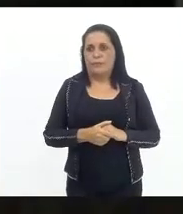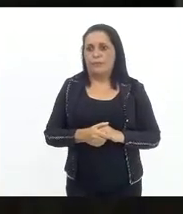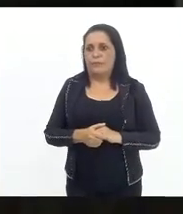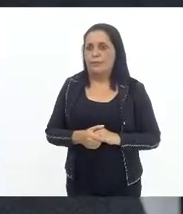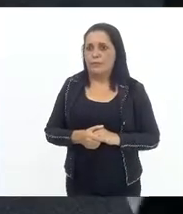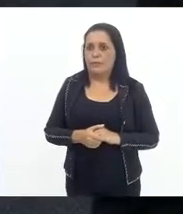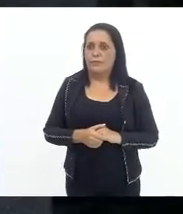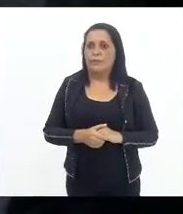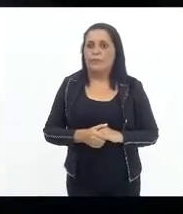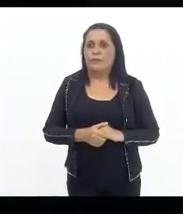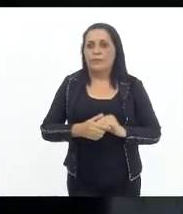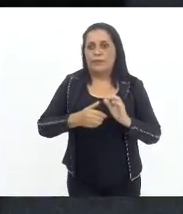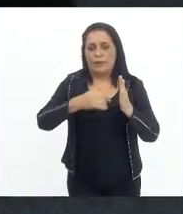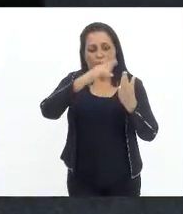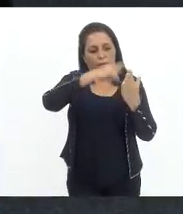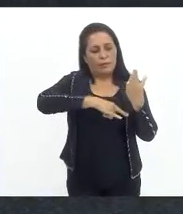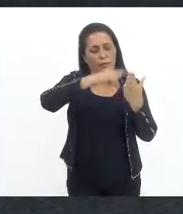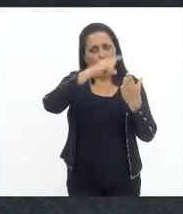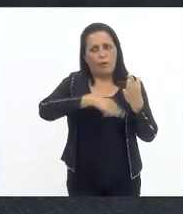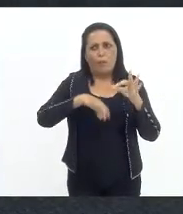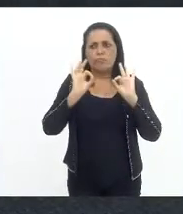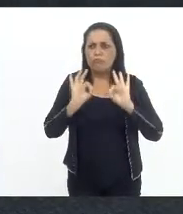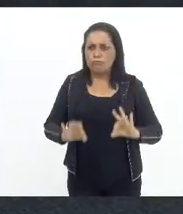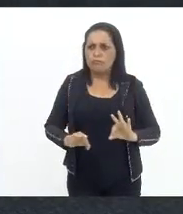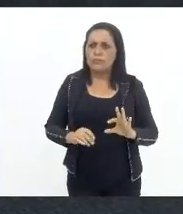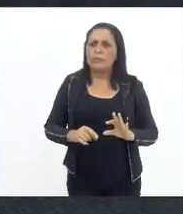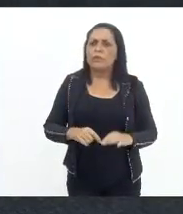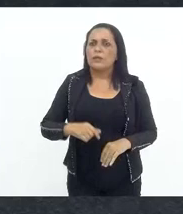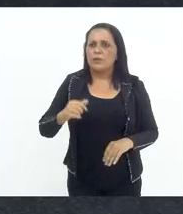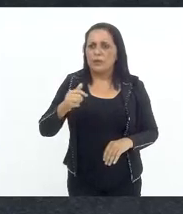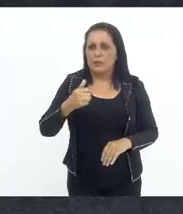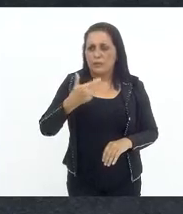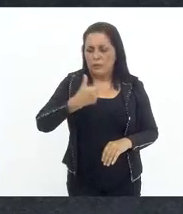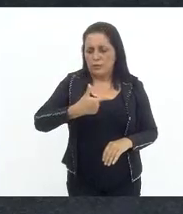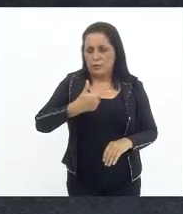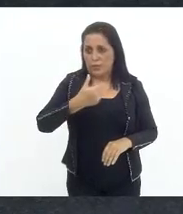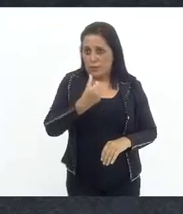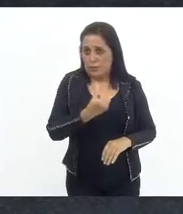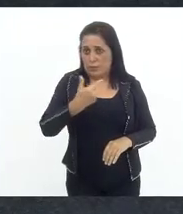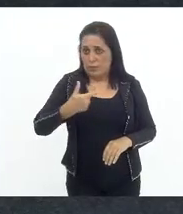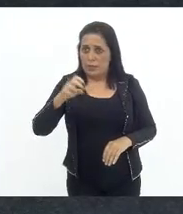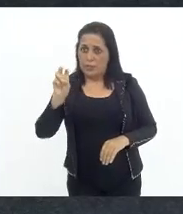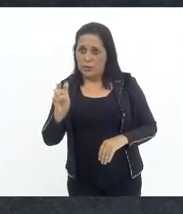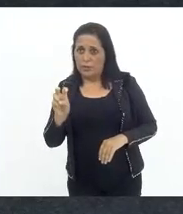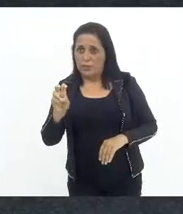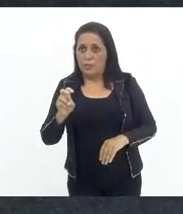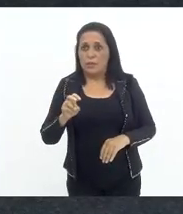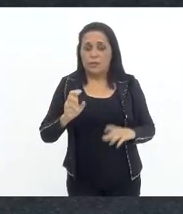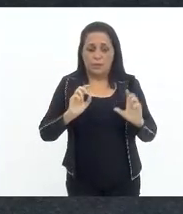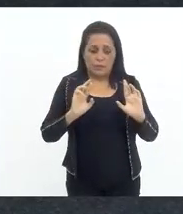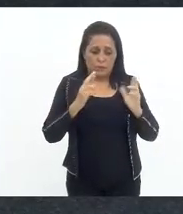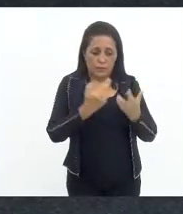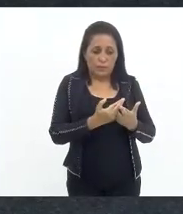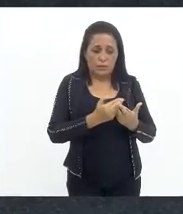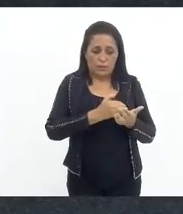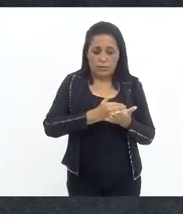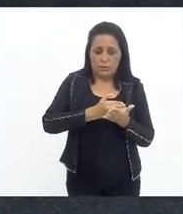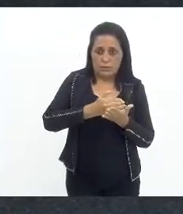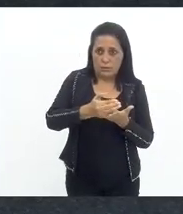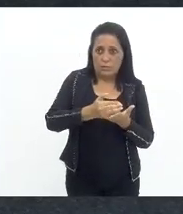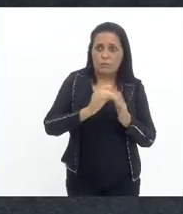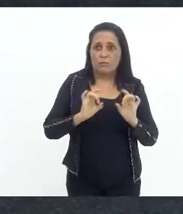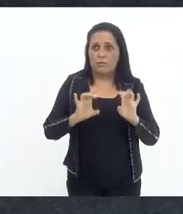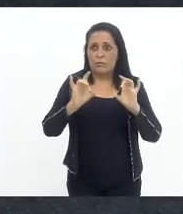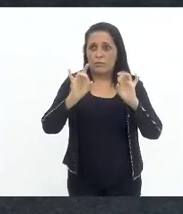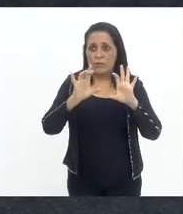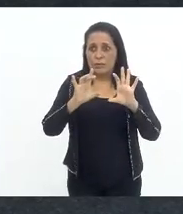A ata reflete com exatidão o ocorrido na 65ª sessão ordinária, que, iniciada às 14 horas, encerrou-se